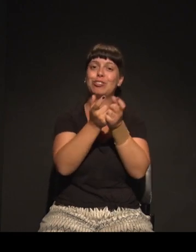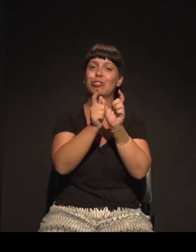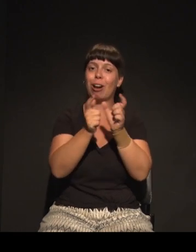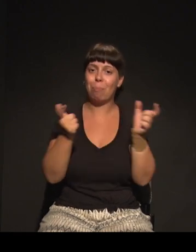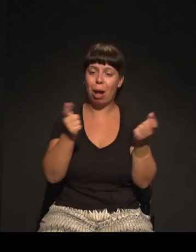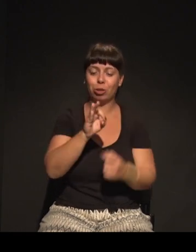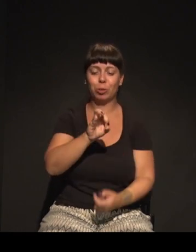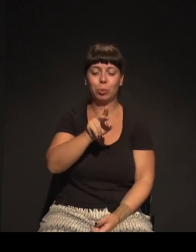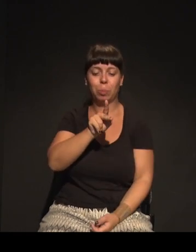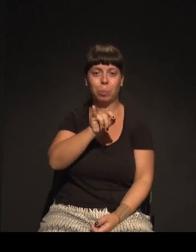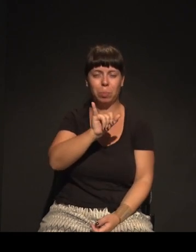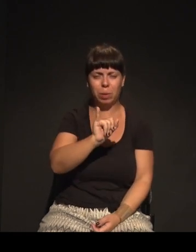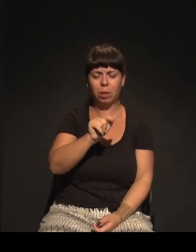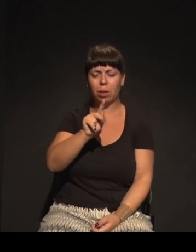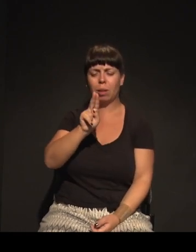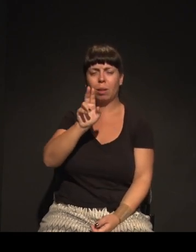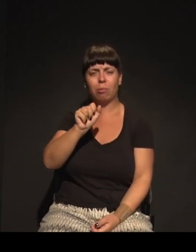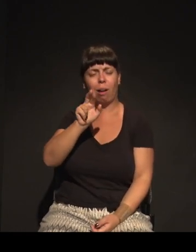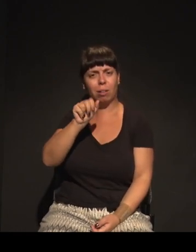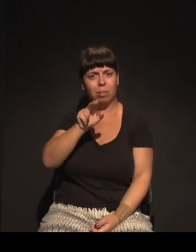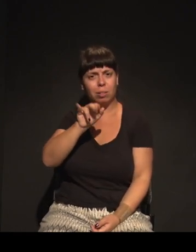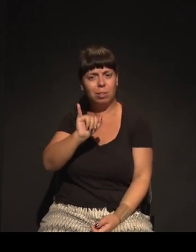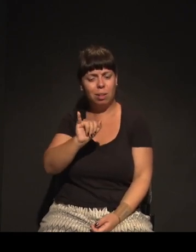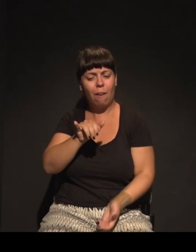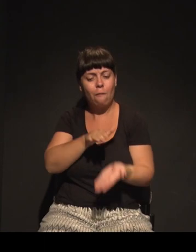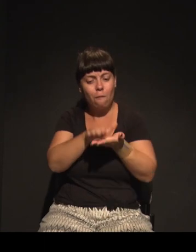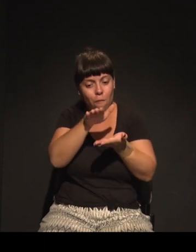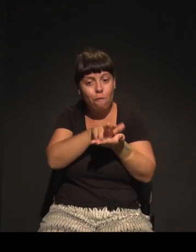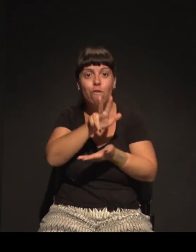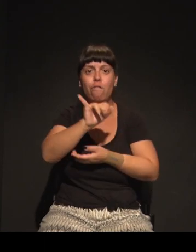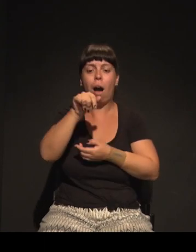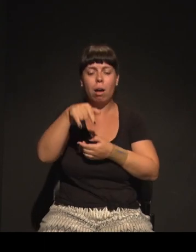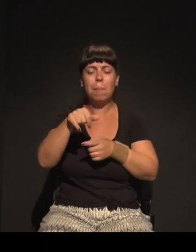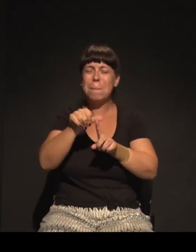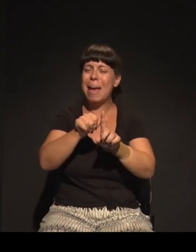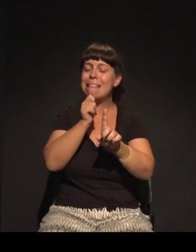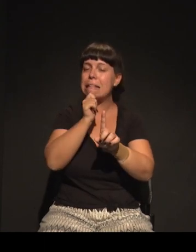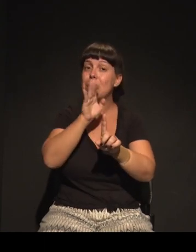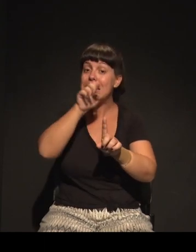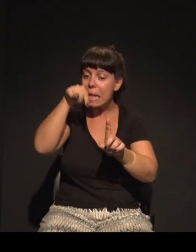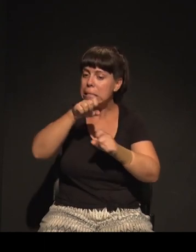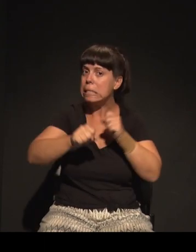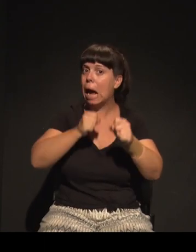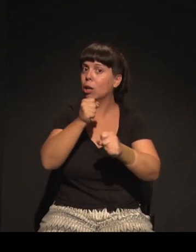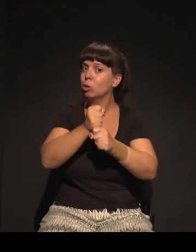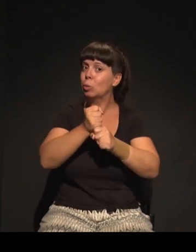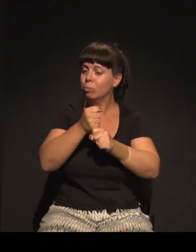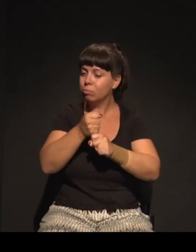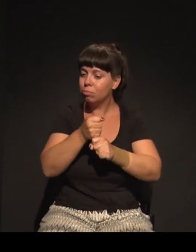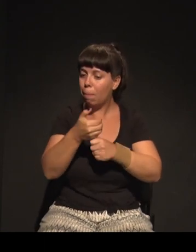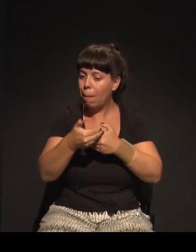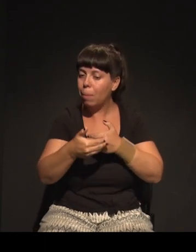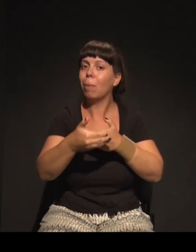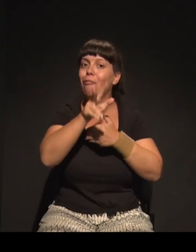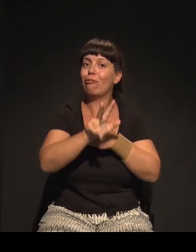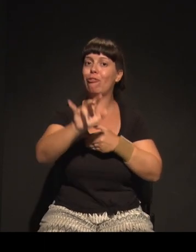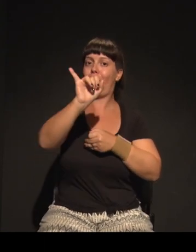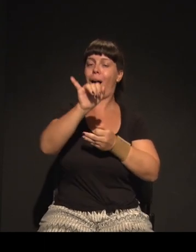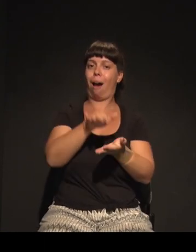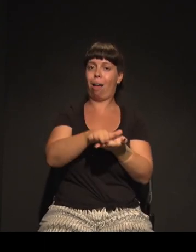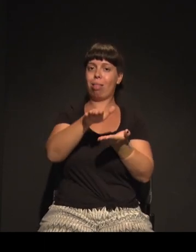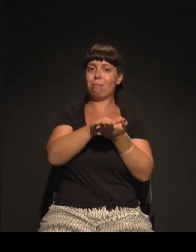lançamento agora não sei não sei o meio ainda mais esse ano vai vai dar lances neve está lançando a